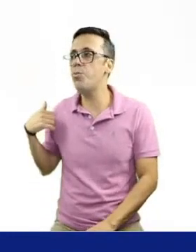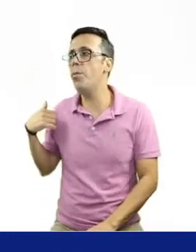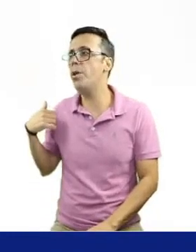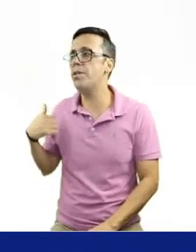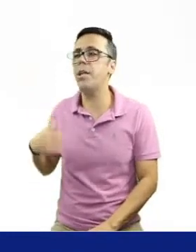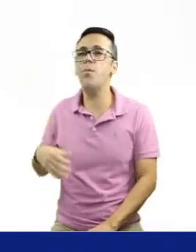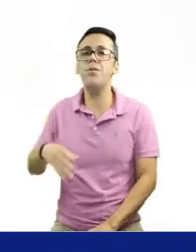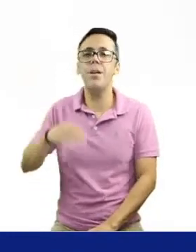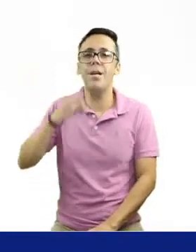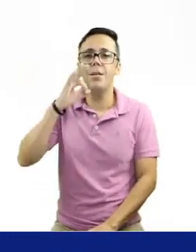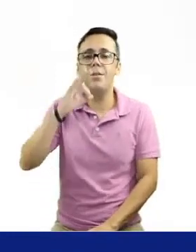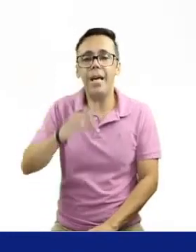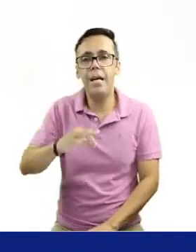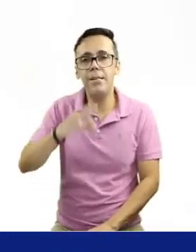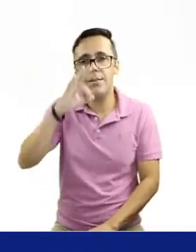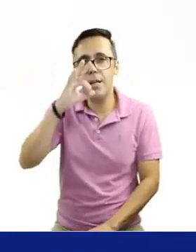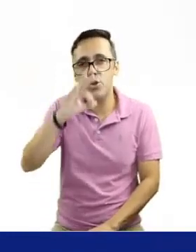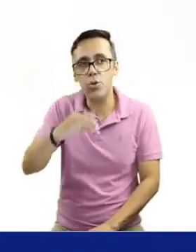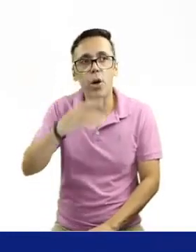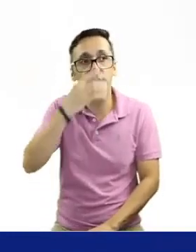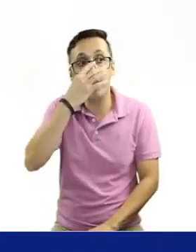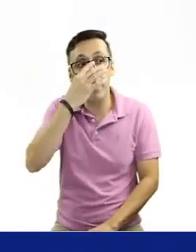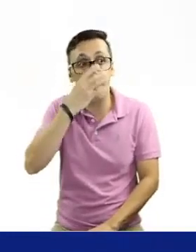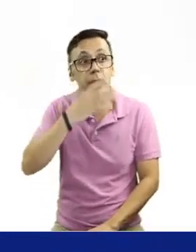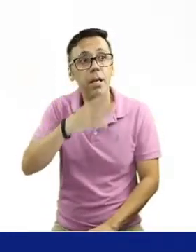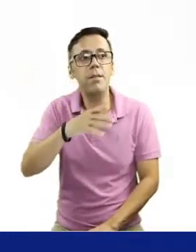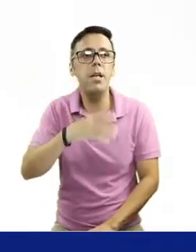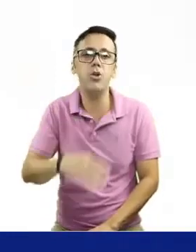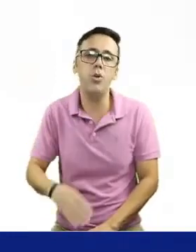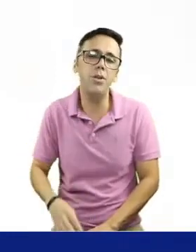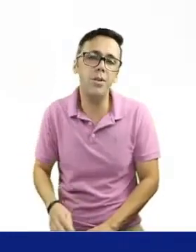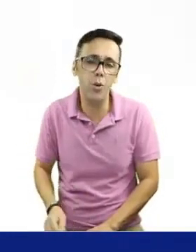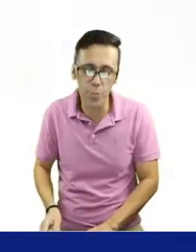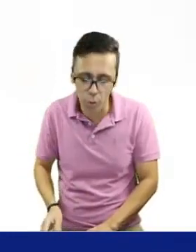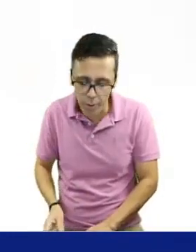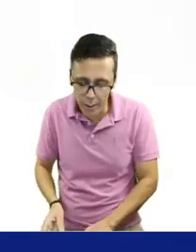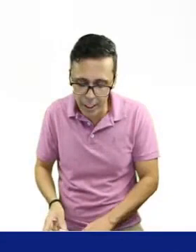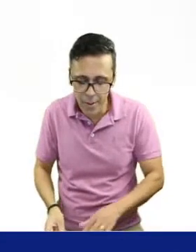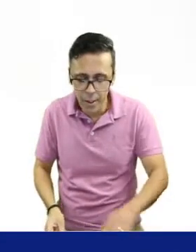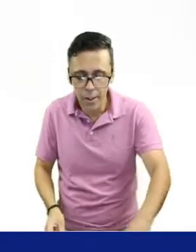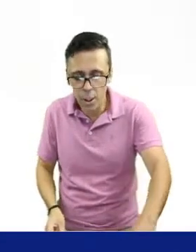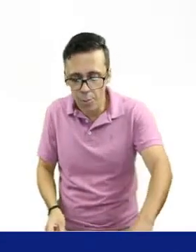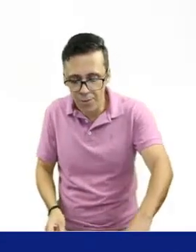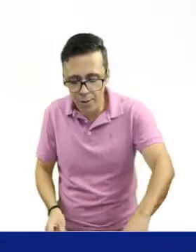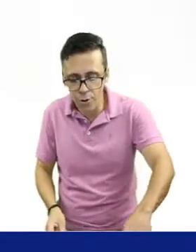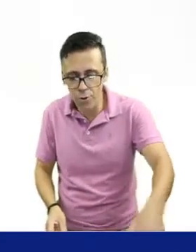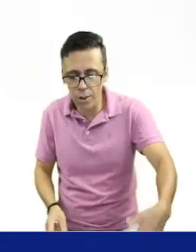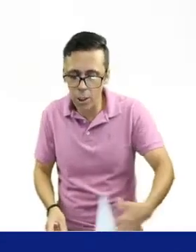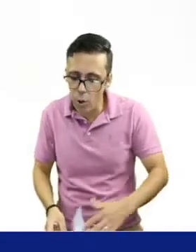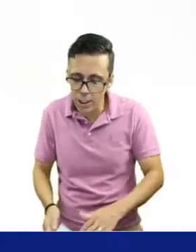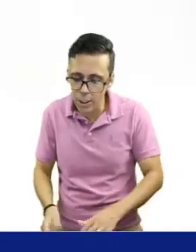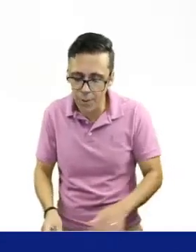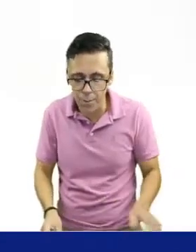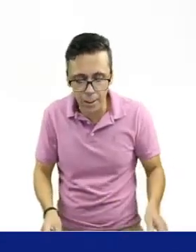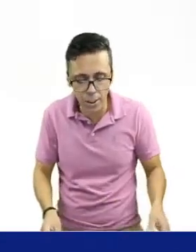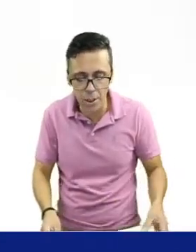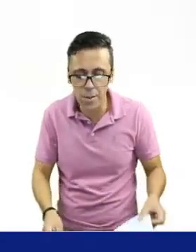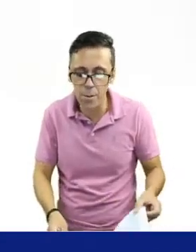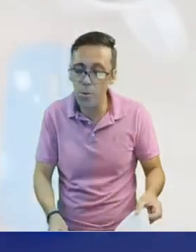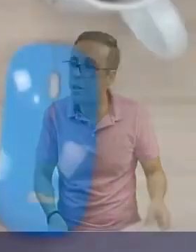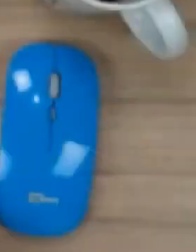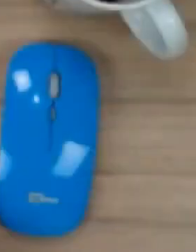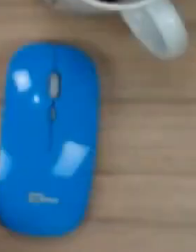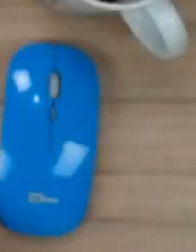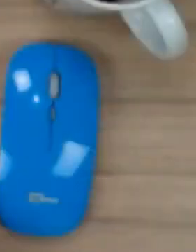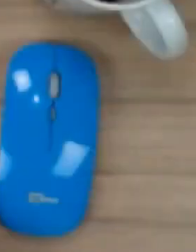Olha aí saúde pública nós temos 10 questões 15 questões de saúde pública né então por favor Jonathan Costa aqui para